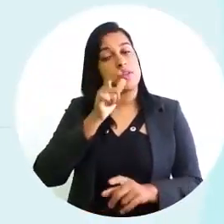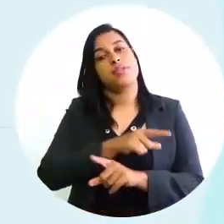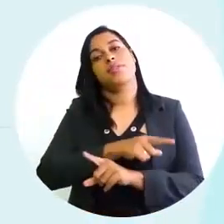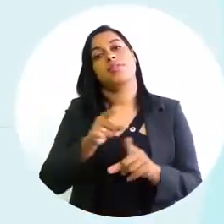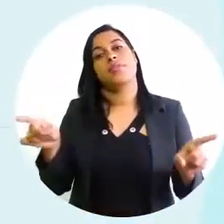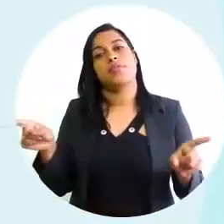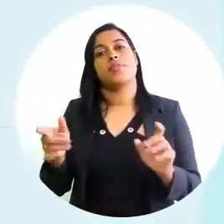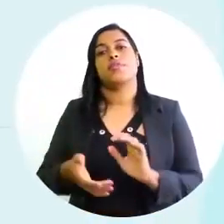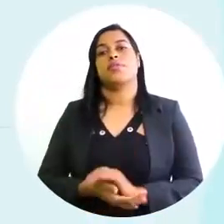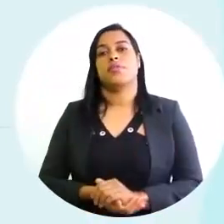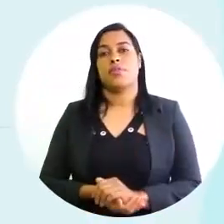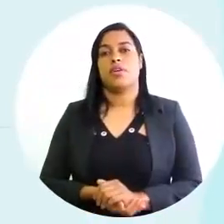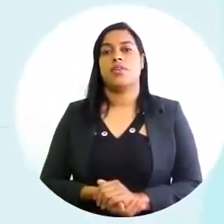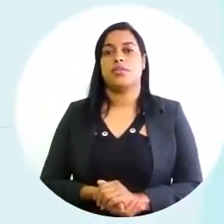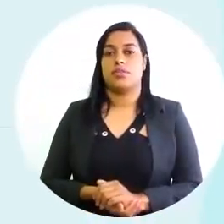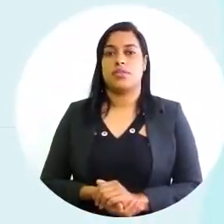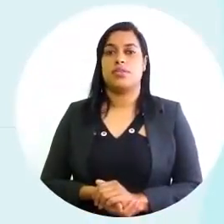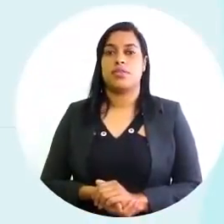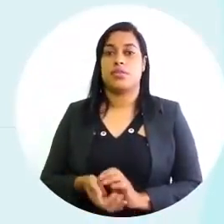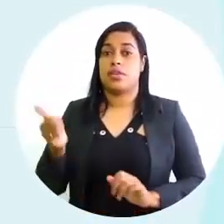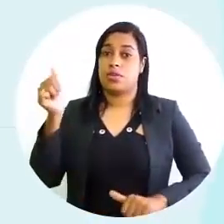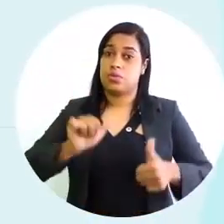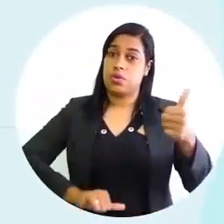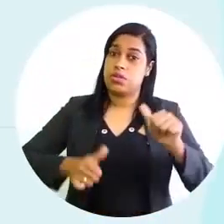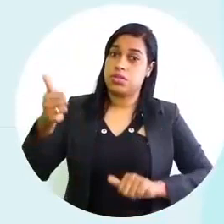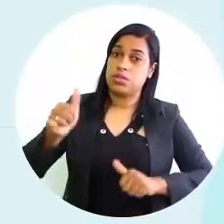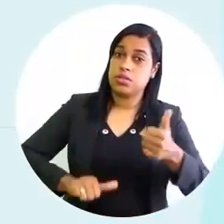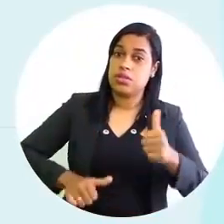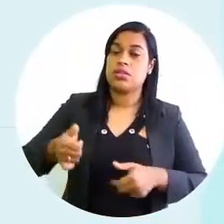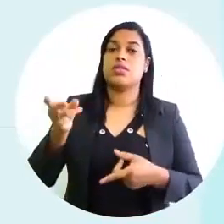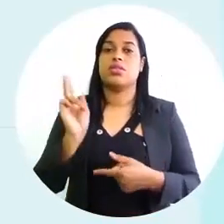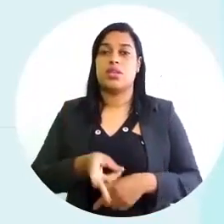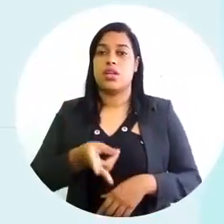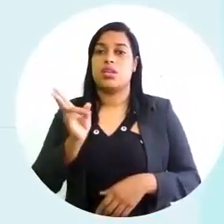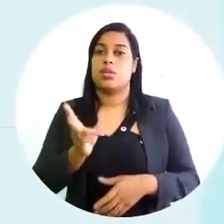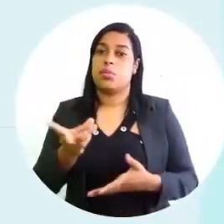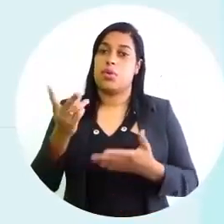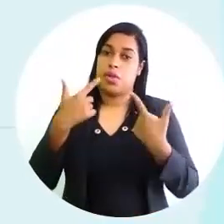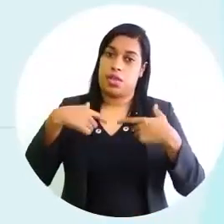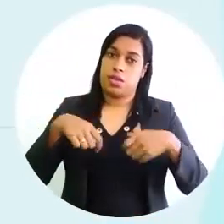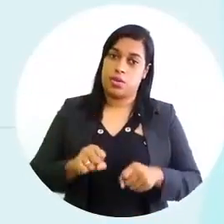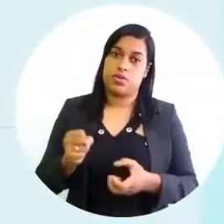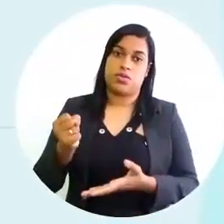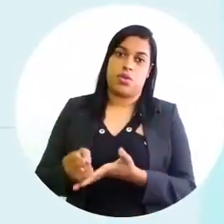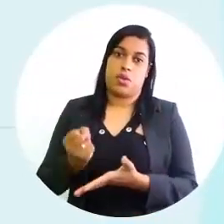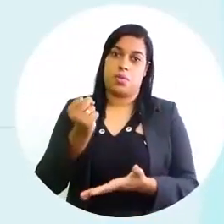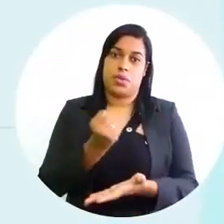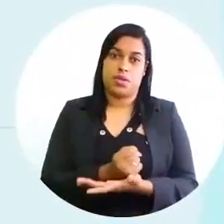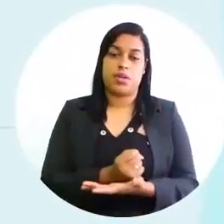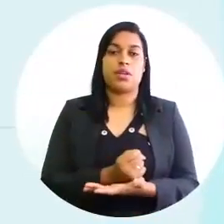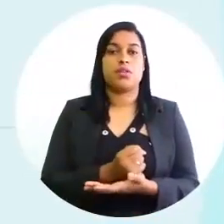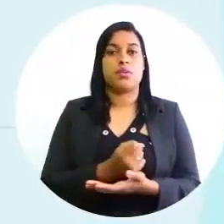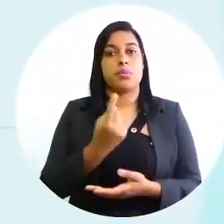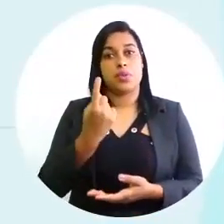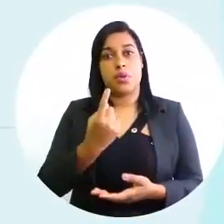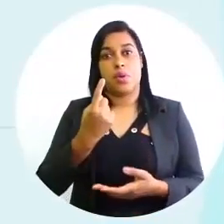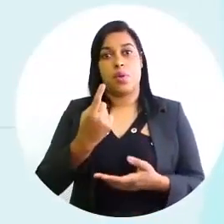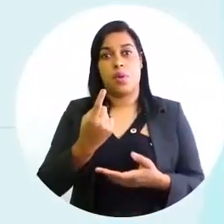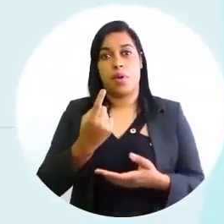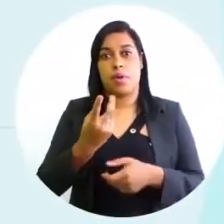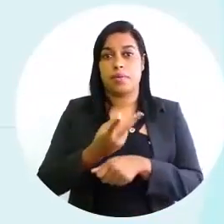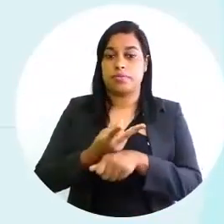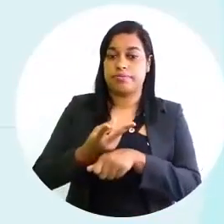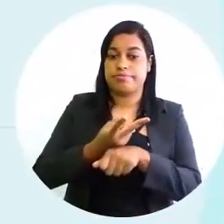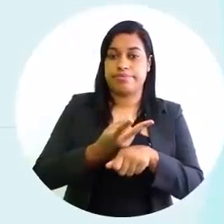que, além dessa atualização, essas linguagens documentárias estejam disponíveis também para consulta,